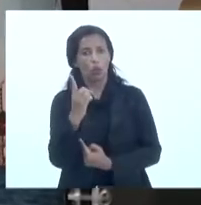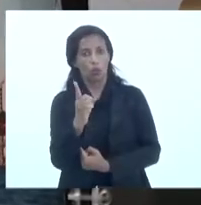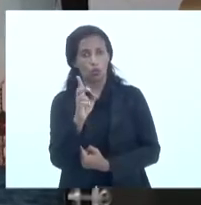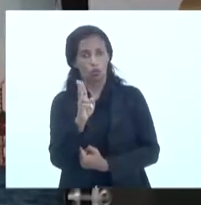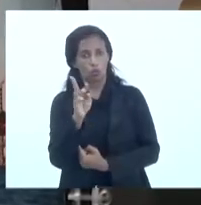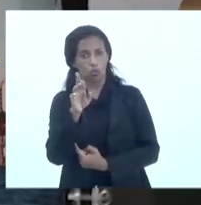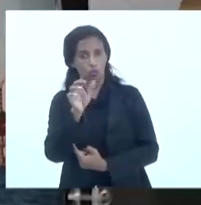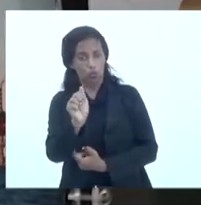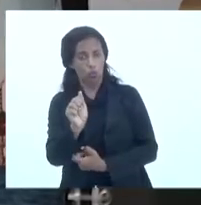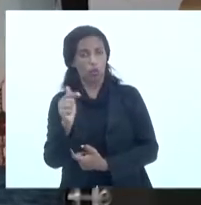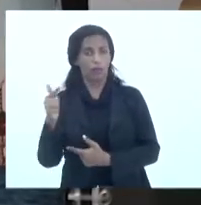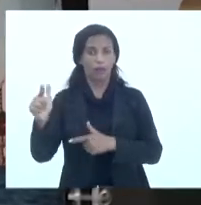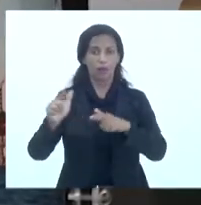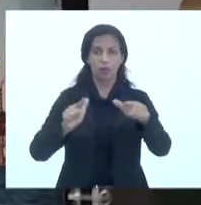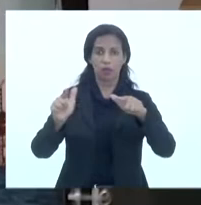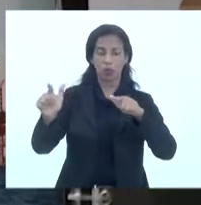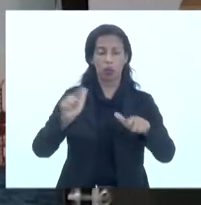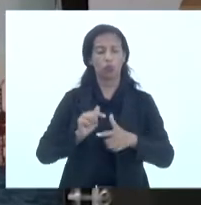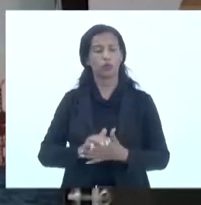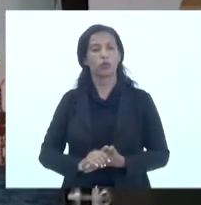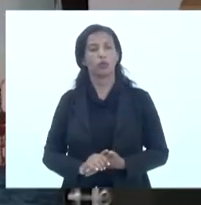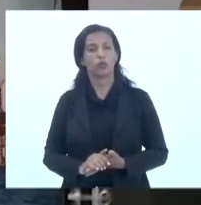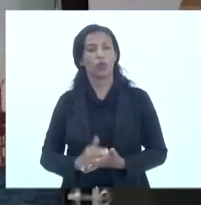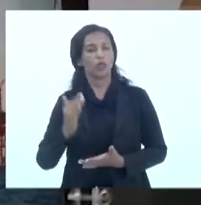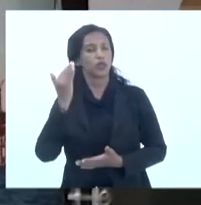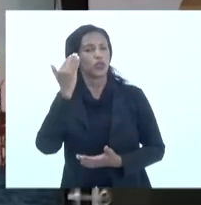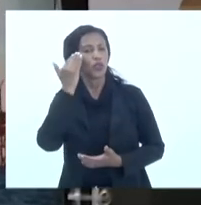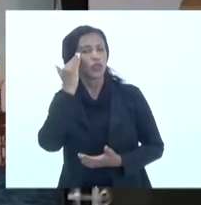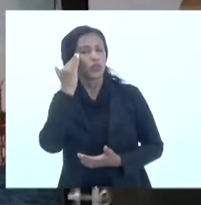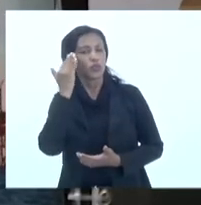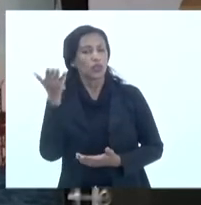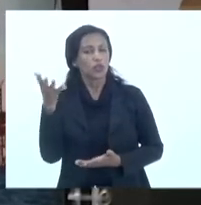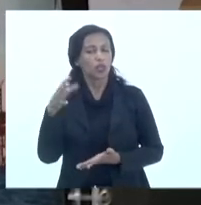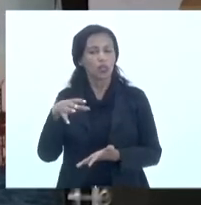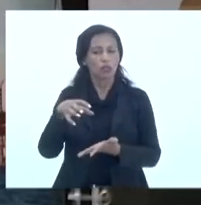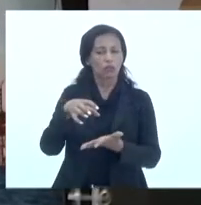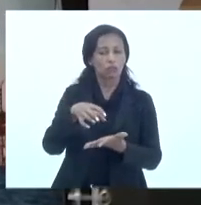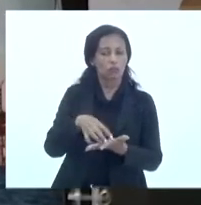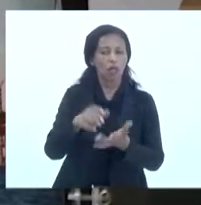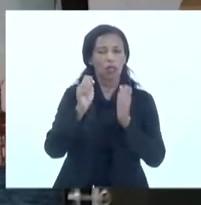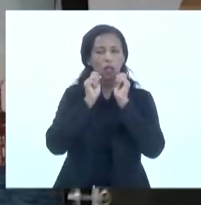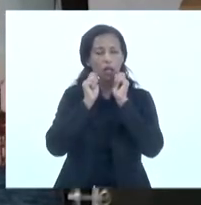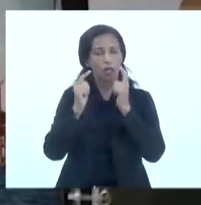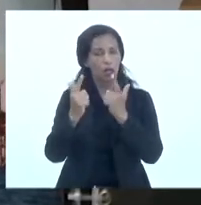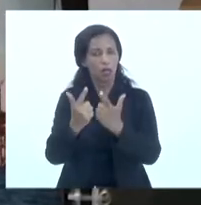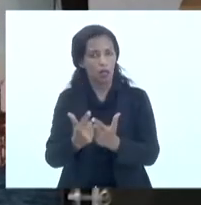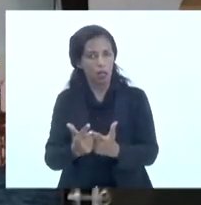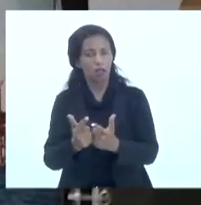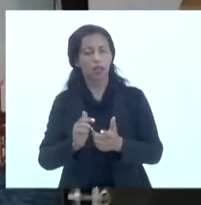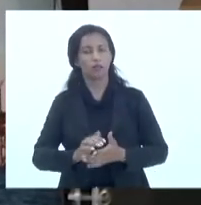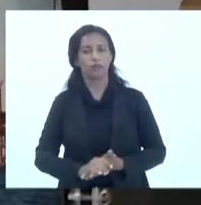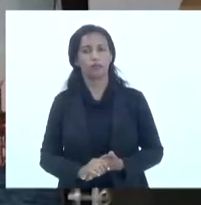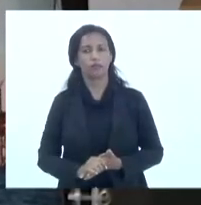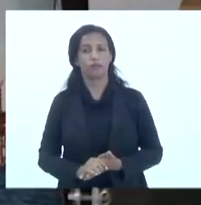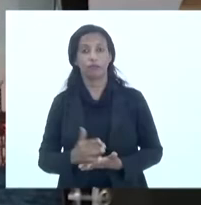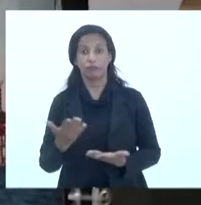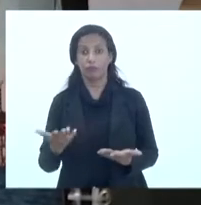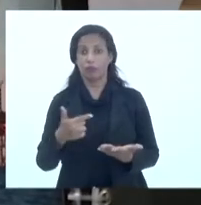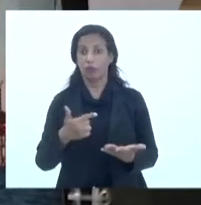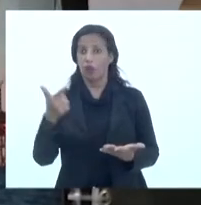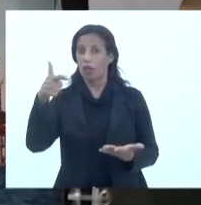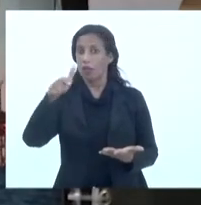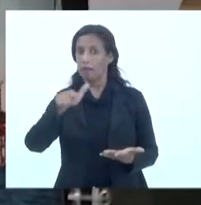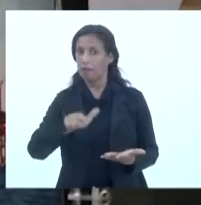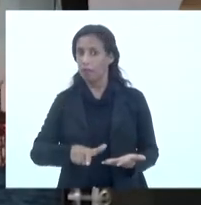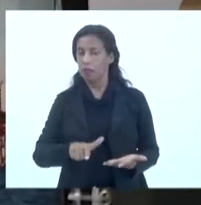condições. Então, a gente entende, André, que essa colocação da Alerge, e aí eu repito o